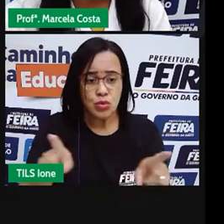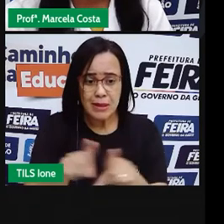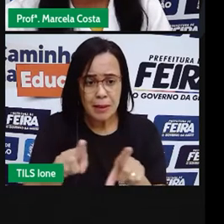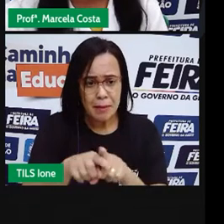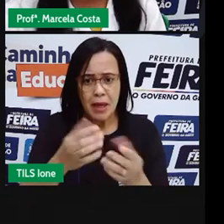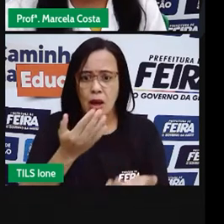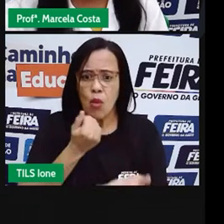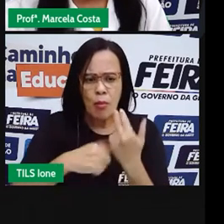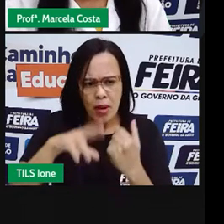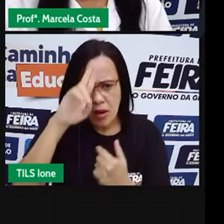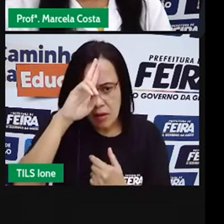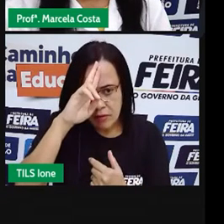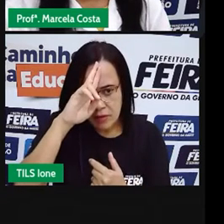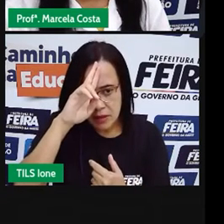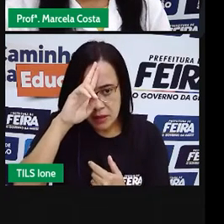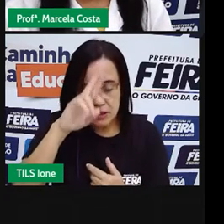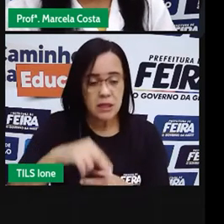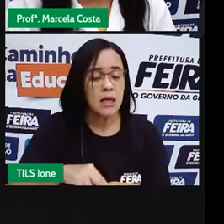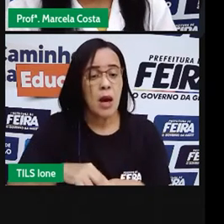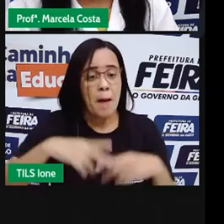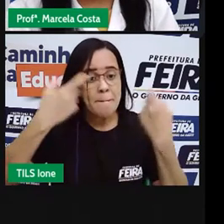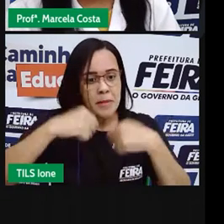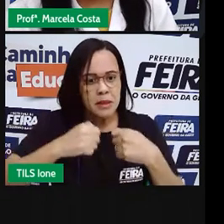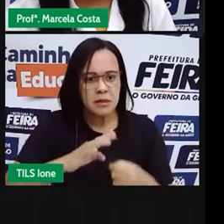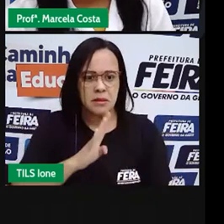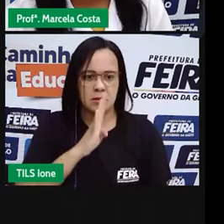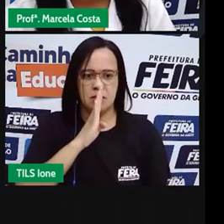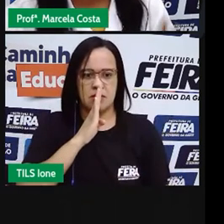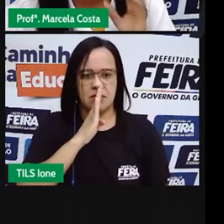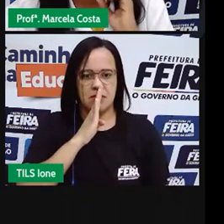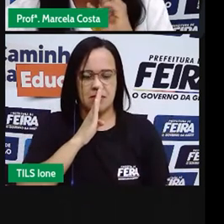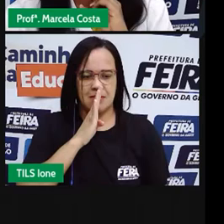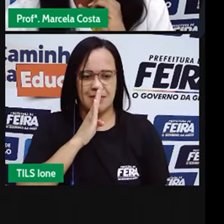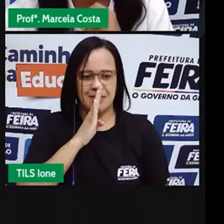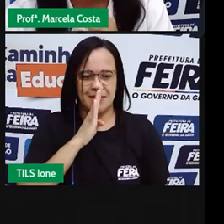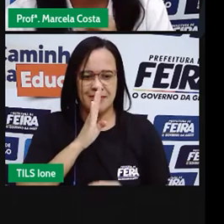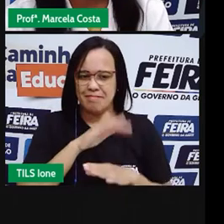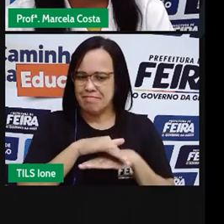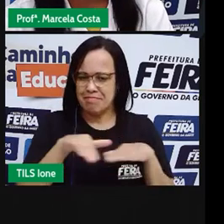fazer visão de volta da amiga e